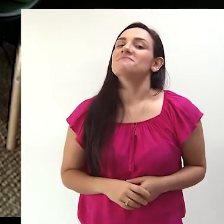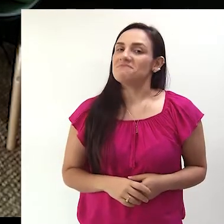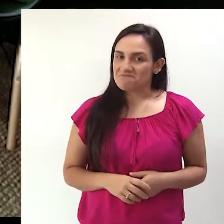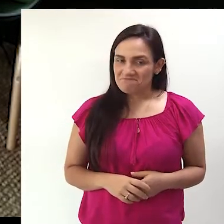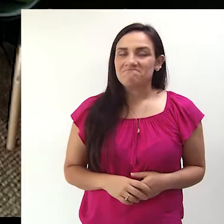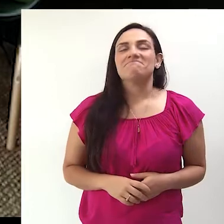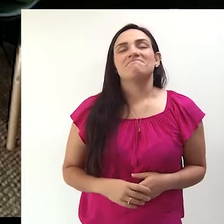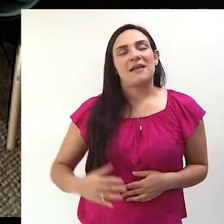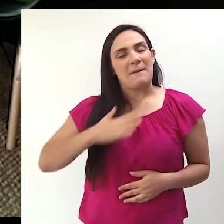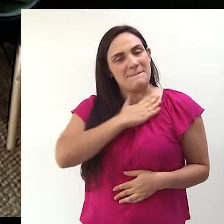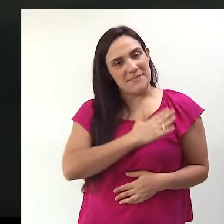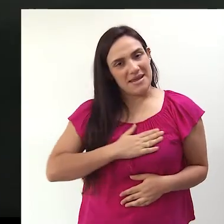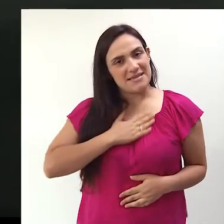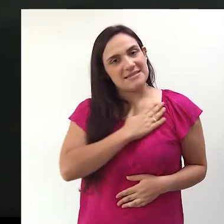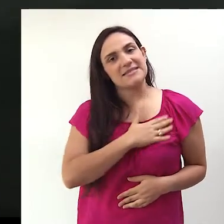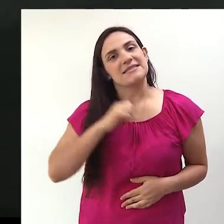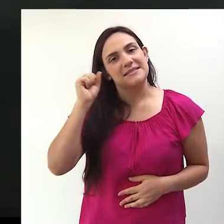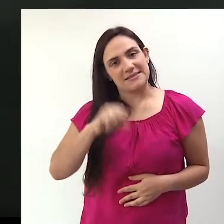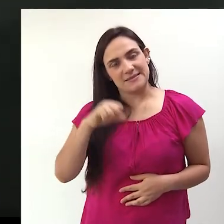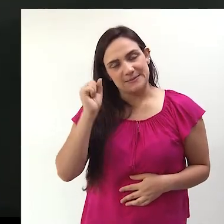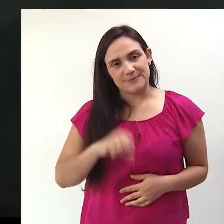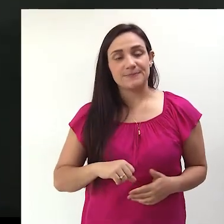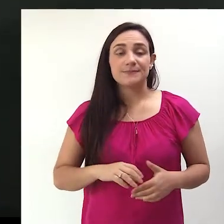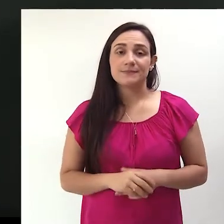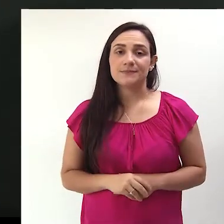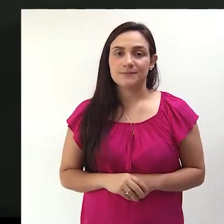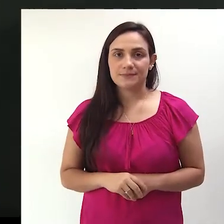A Polícia Civil tem como função